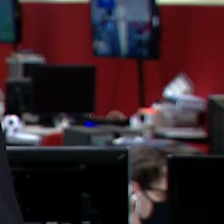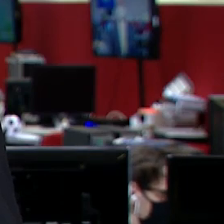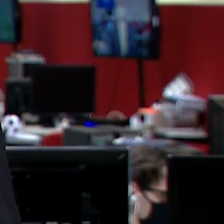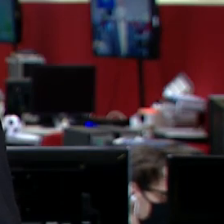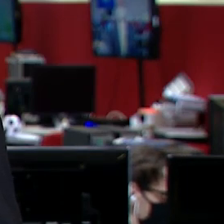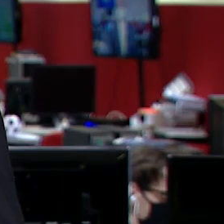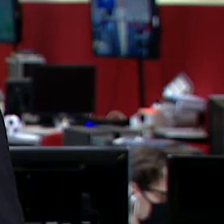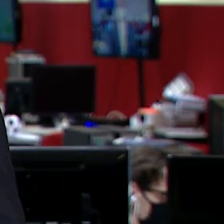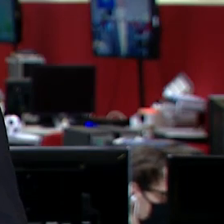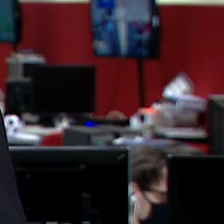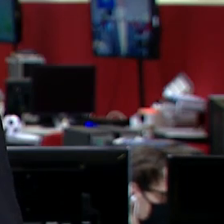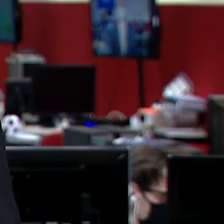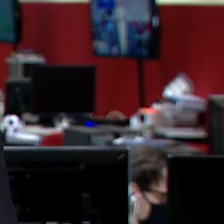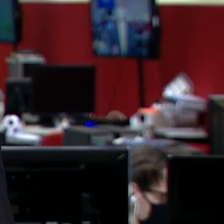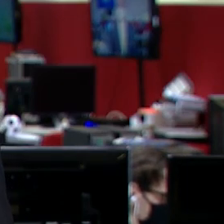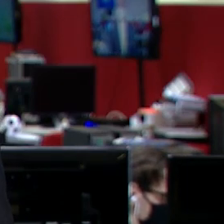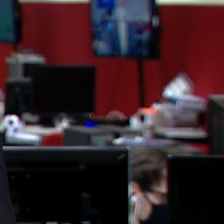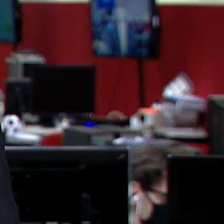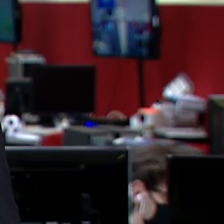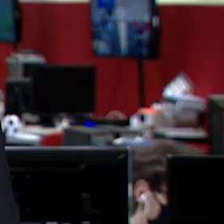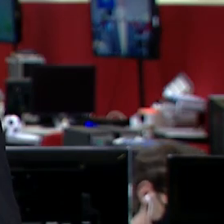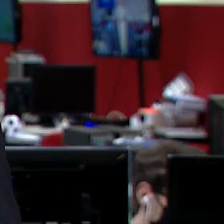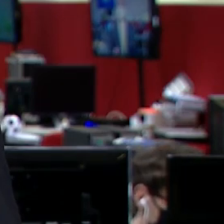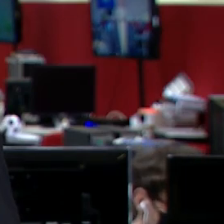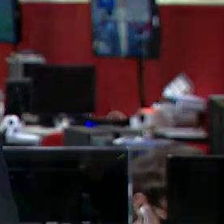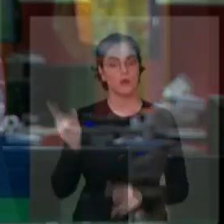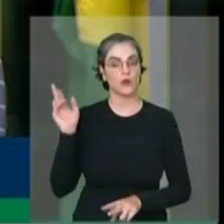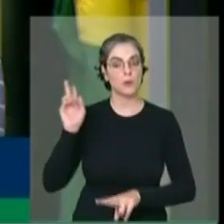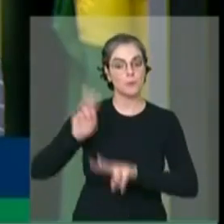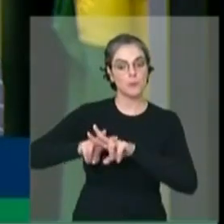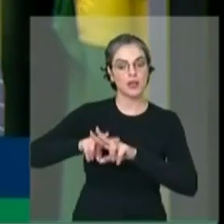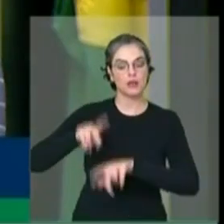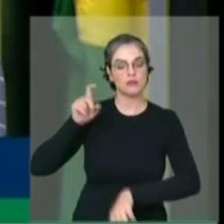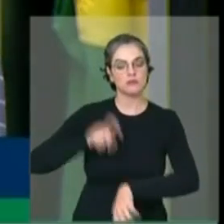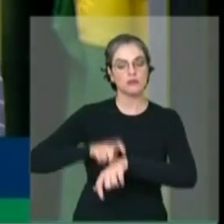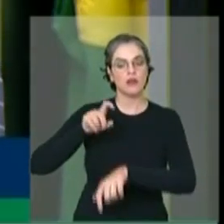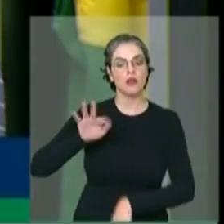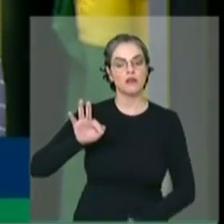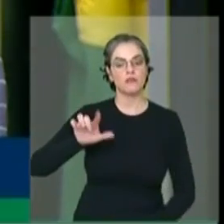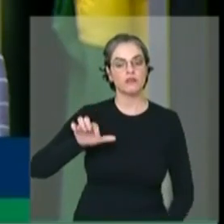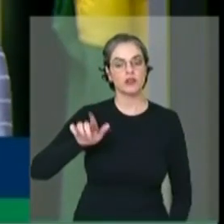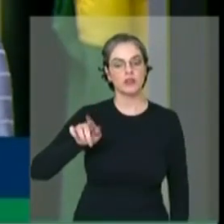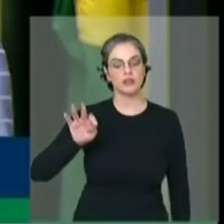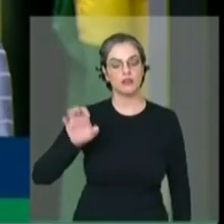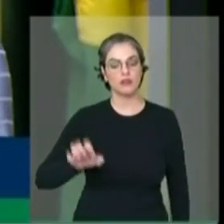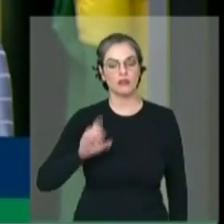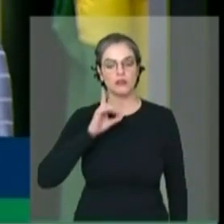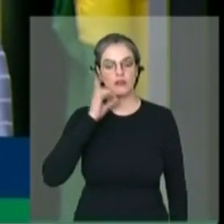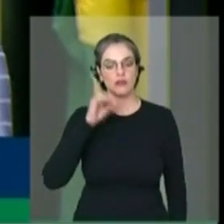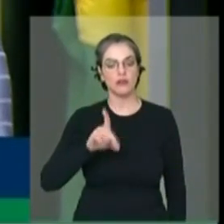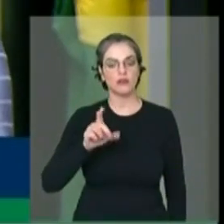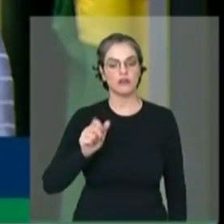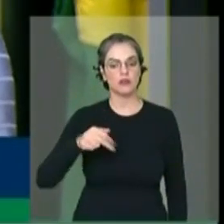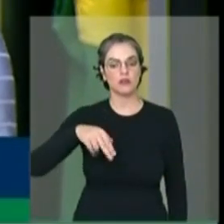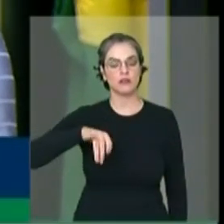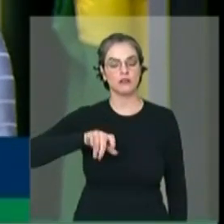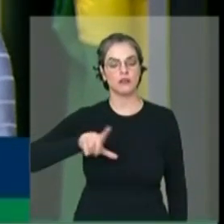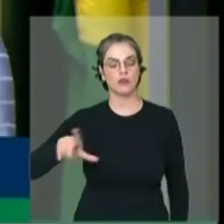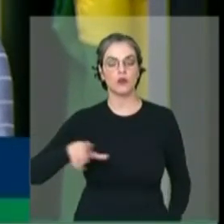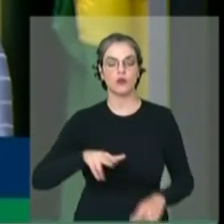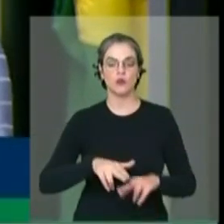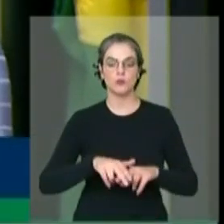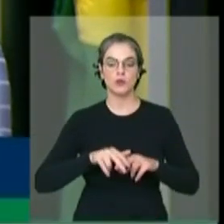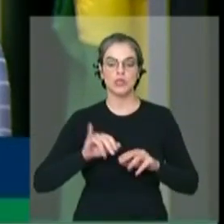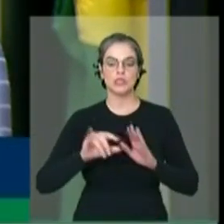duras ao vídeo em que ele gravou, pedindo o afastamento dos ministros do Supremo, e xingando vários deles, também usando de